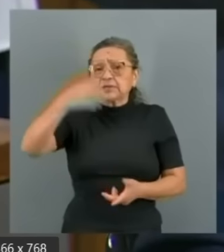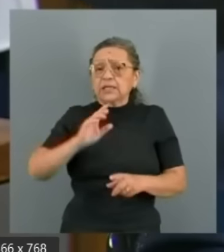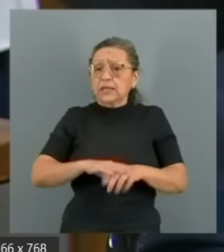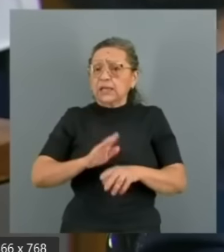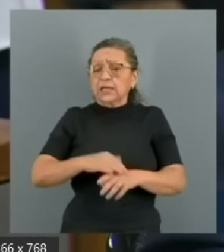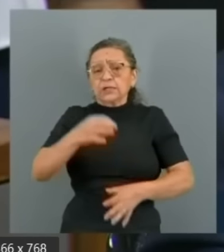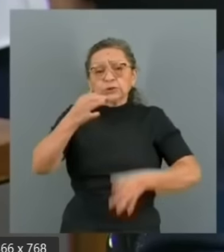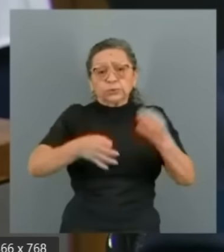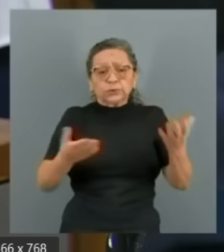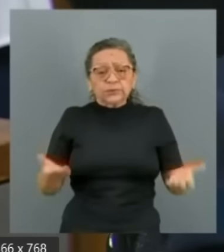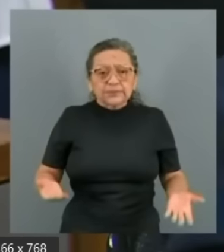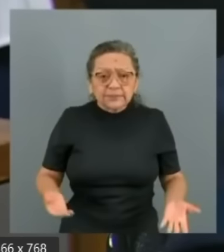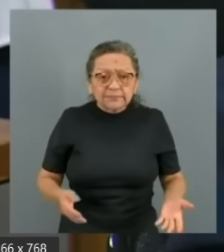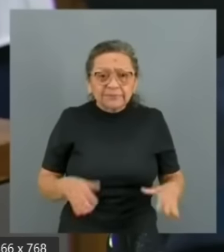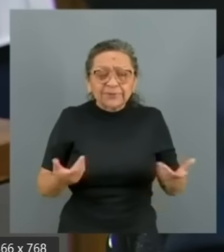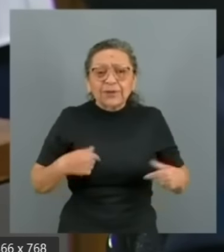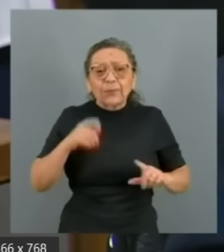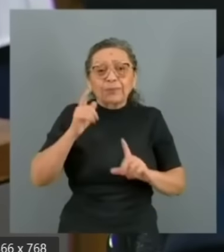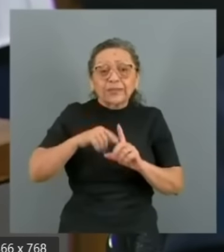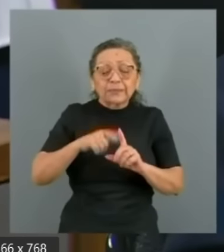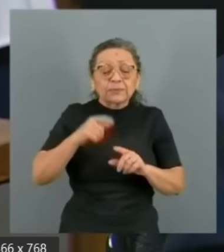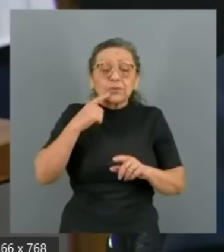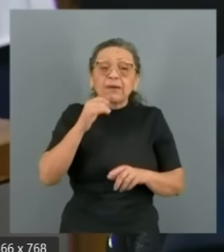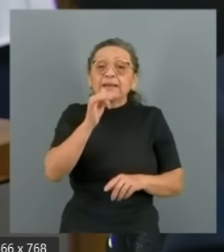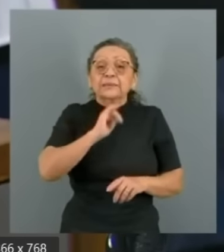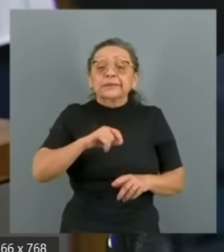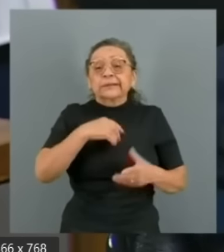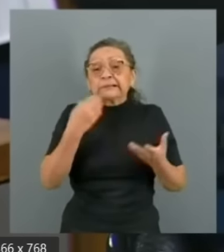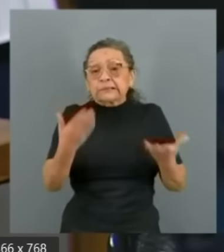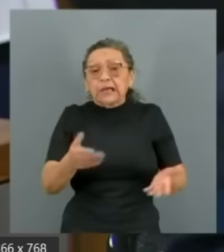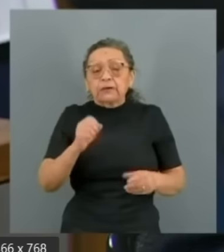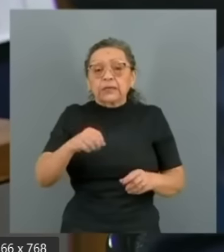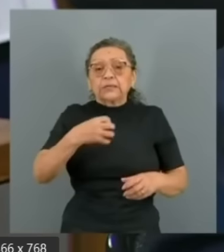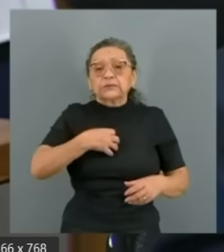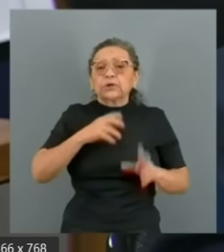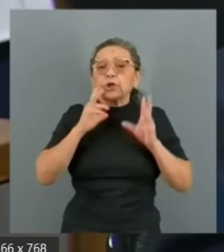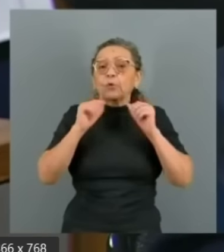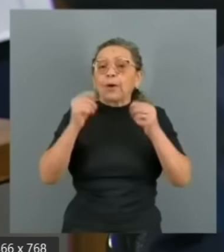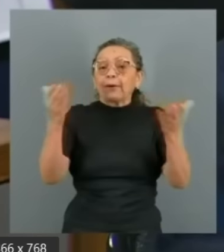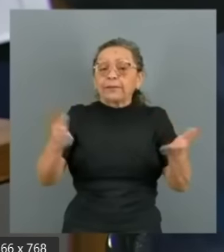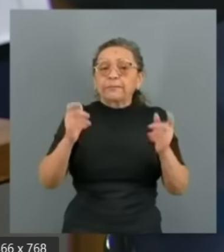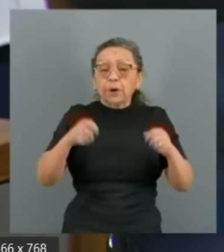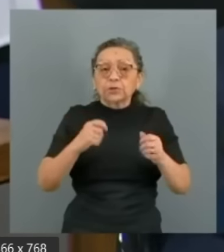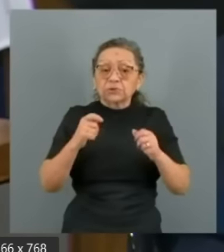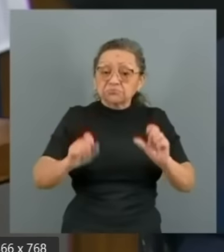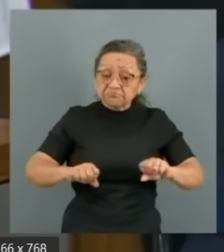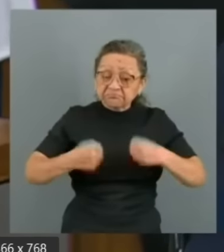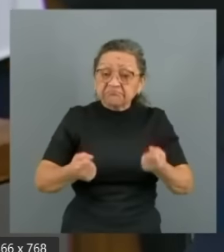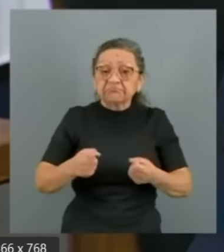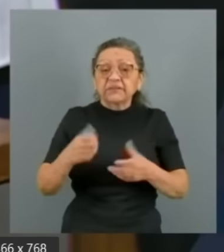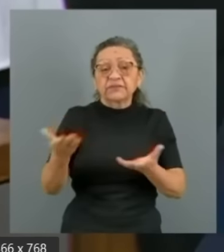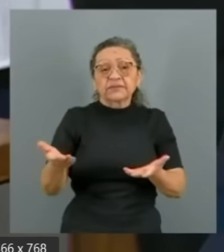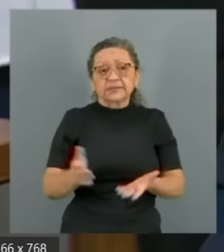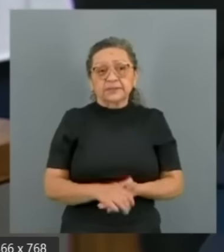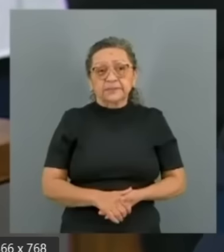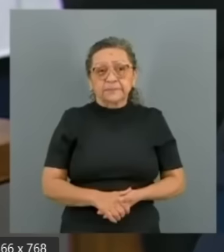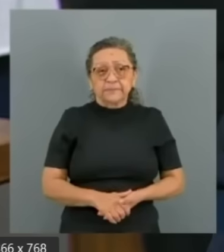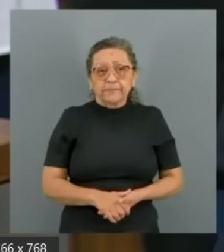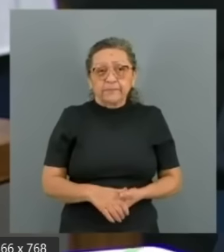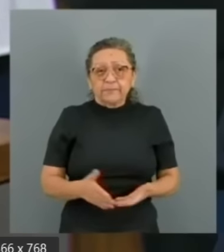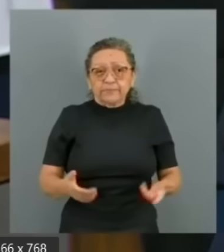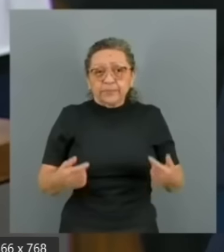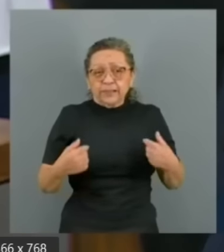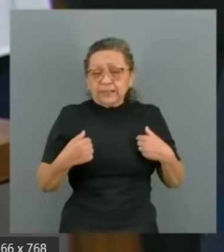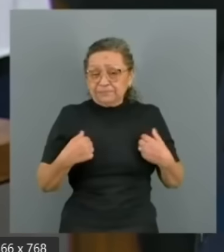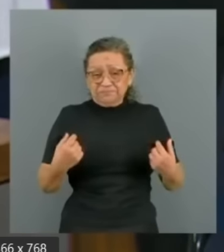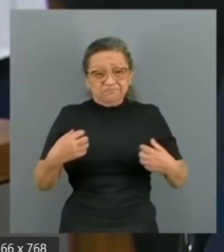magistrado. Então, esse é o tipo do exemplo que faz com que situações como essa possam aqui ser defendidas. Eu